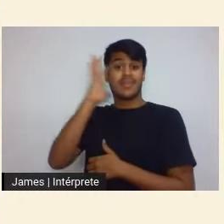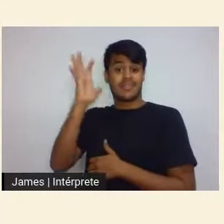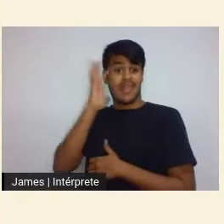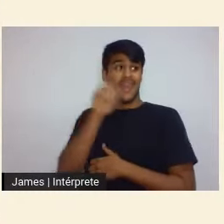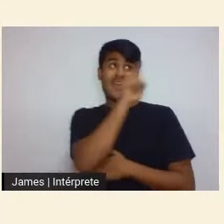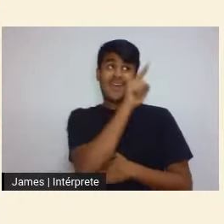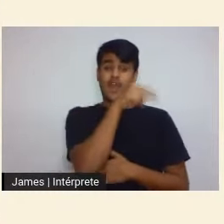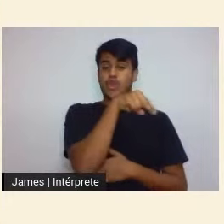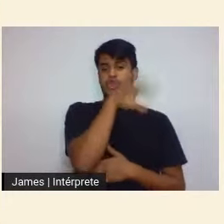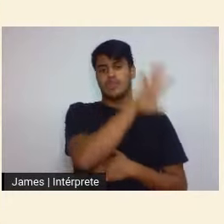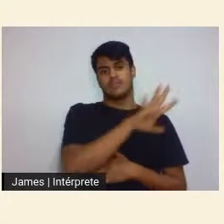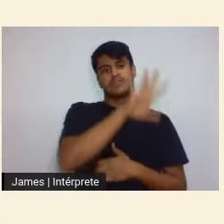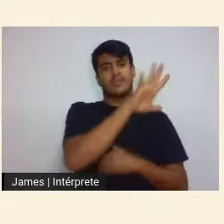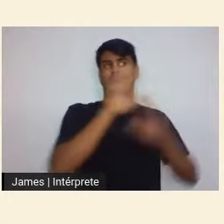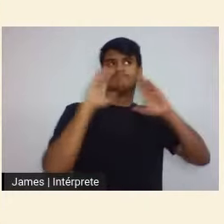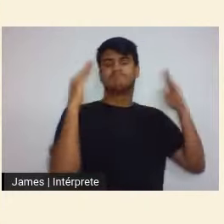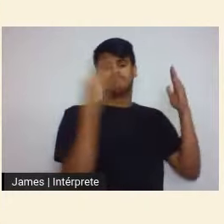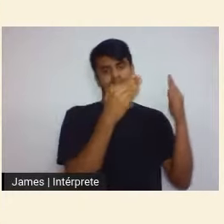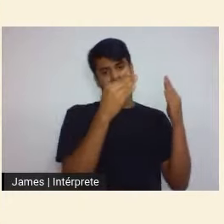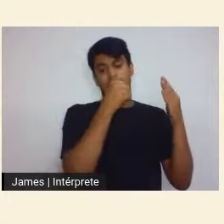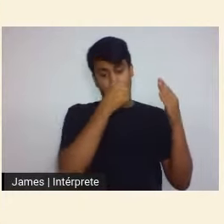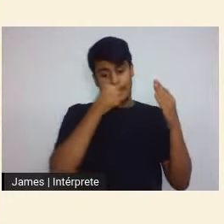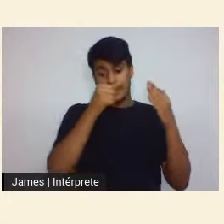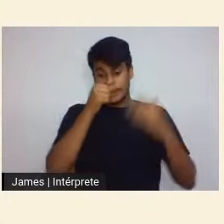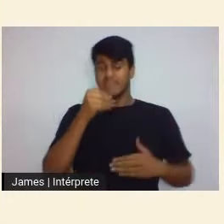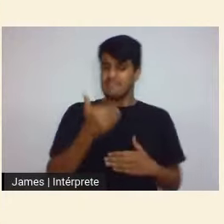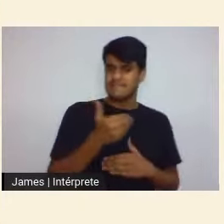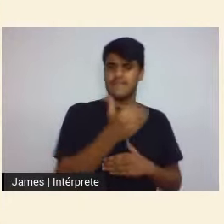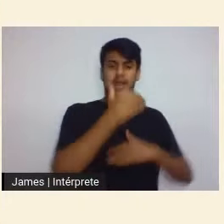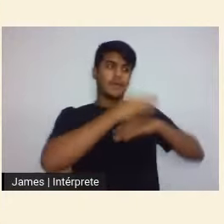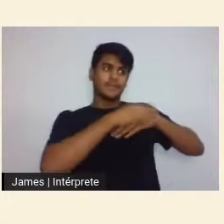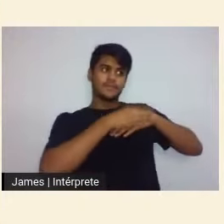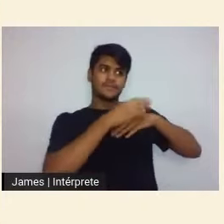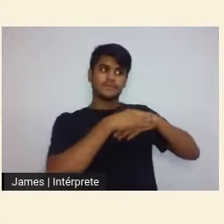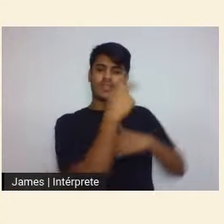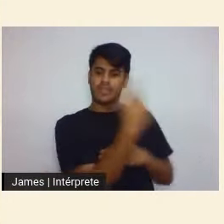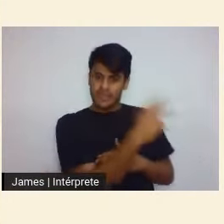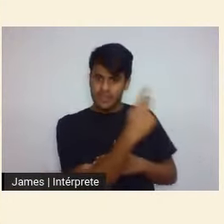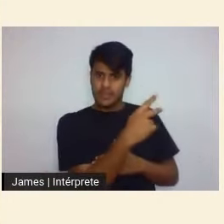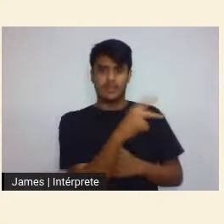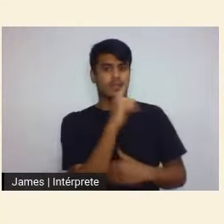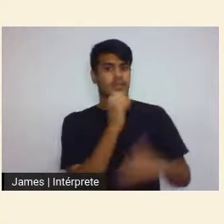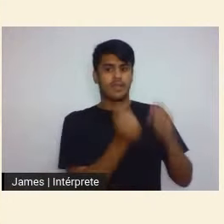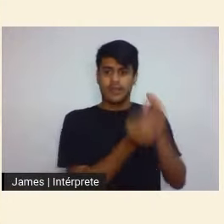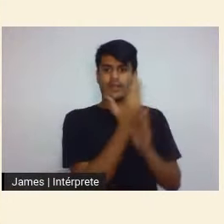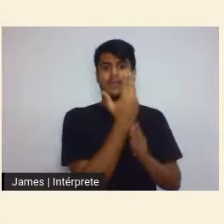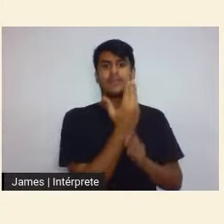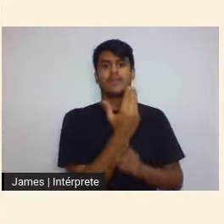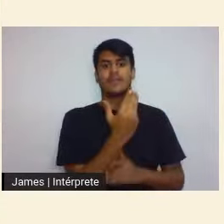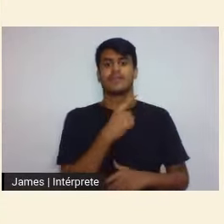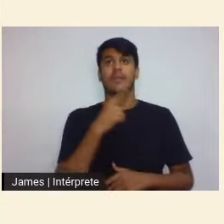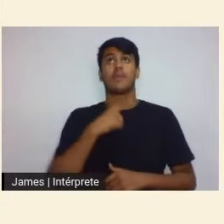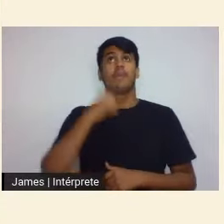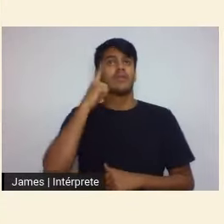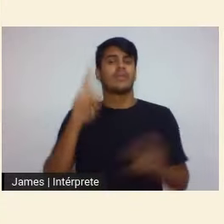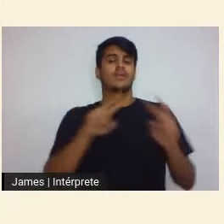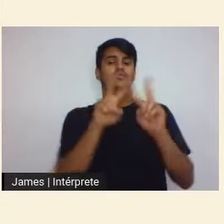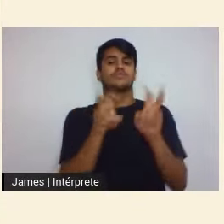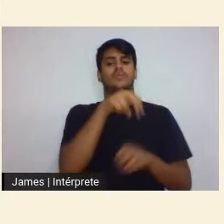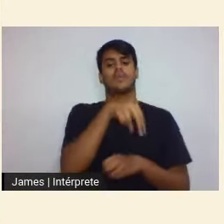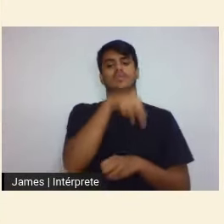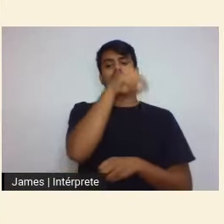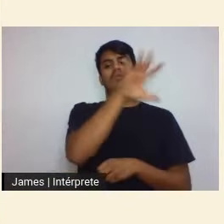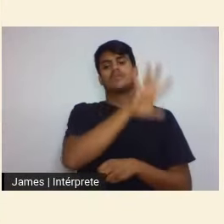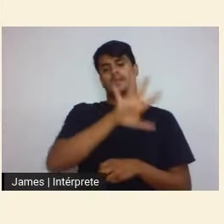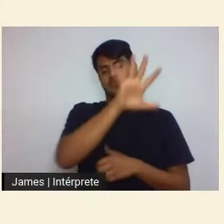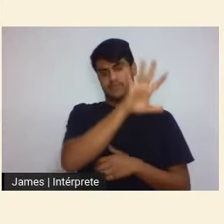Né? Ele será um elaborador fundamental, né, dessa ideia de Nordeste. Quer dizer,